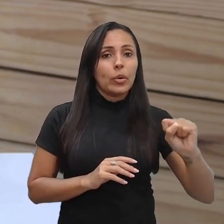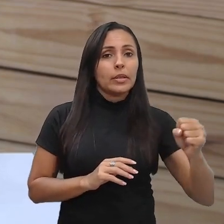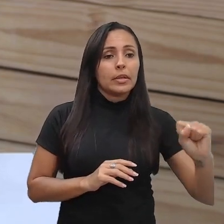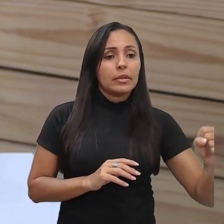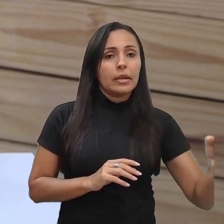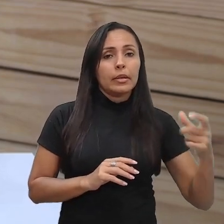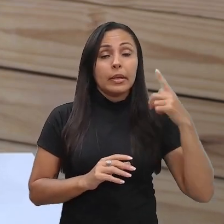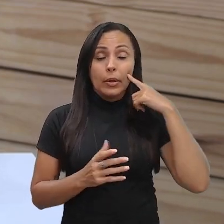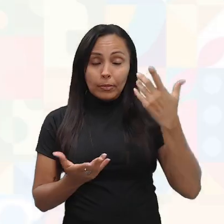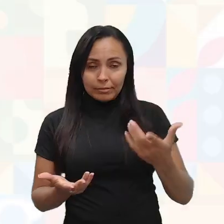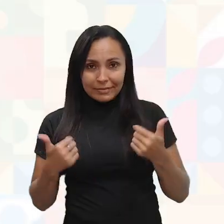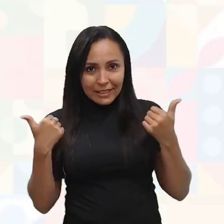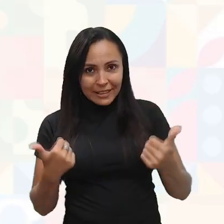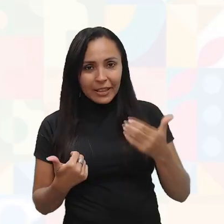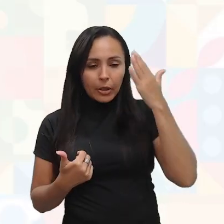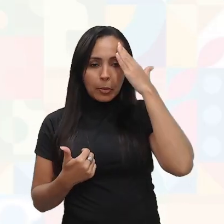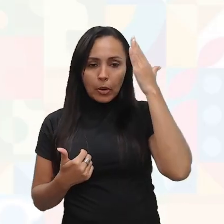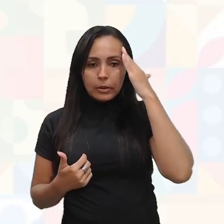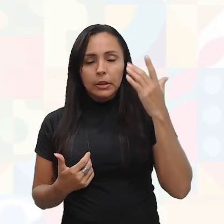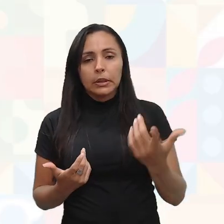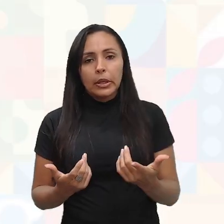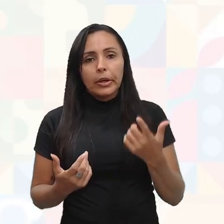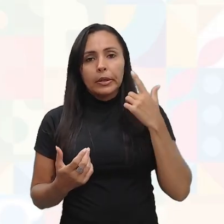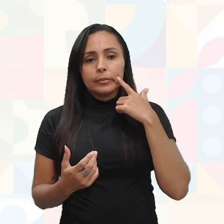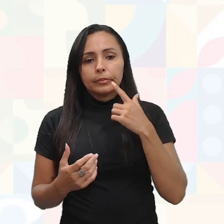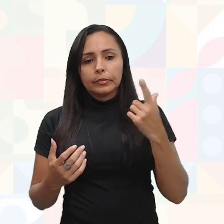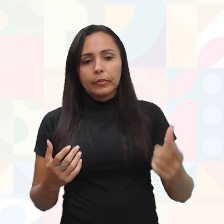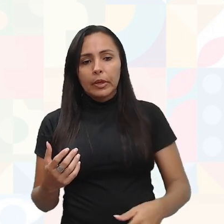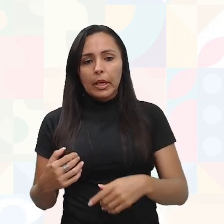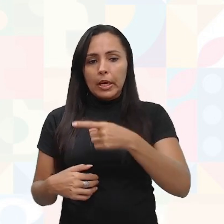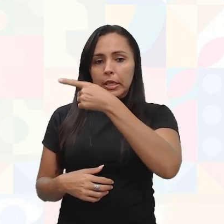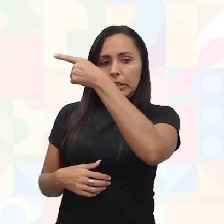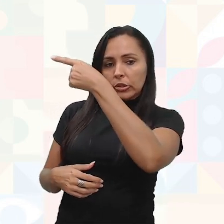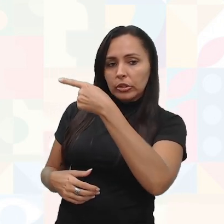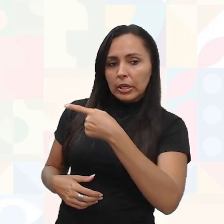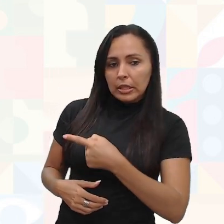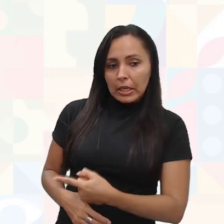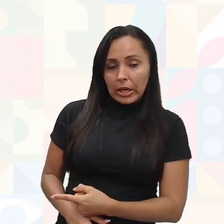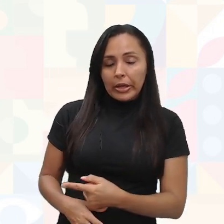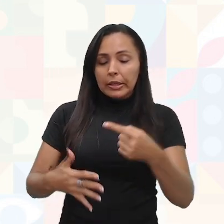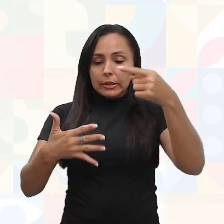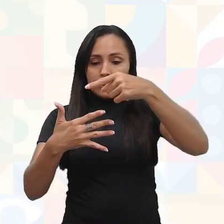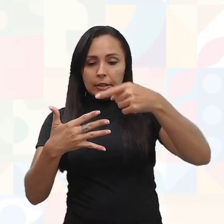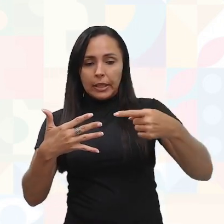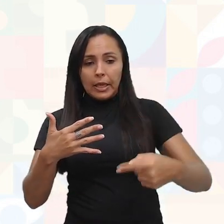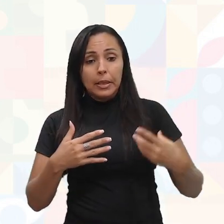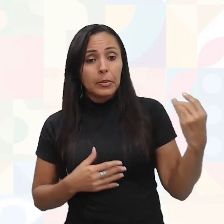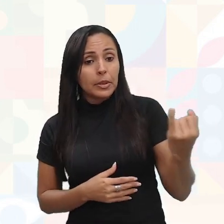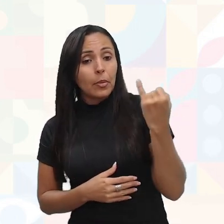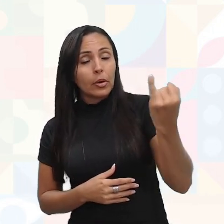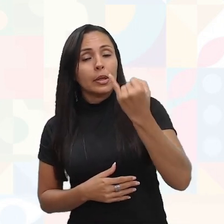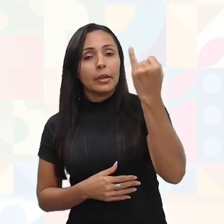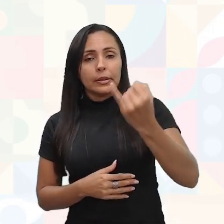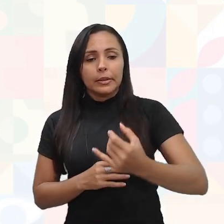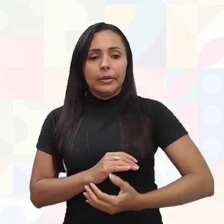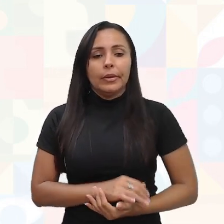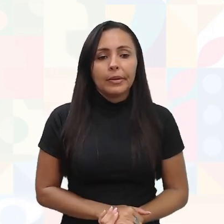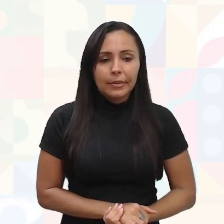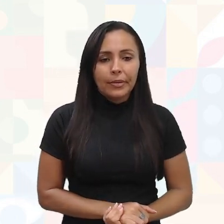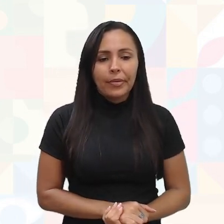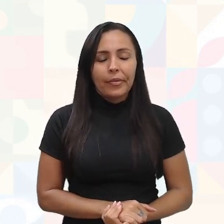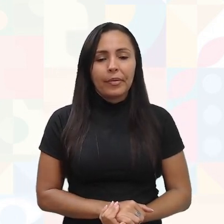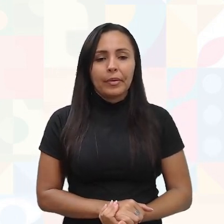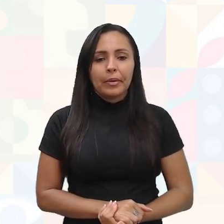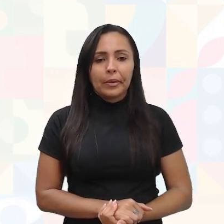é importante aí definir o projeto, levantar os seus requisitos, né? Entender qual a necessidade do projeto e codificar